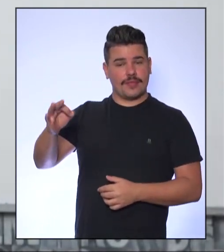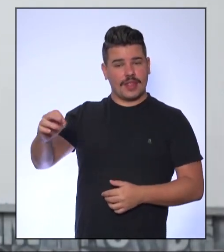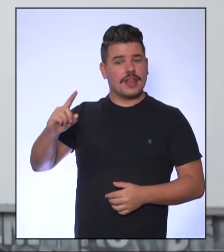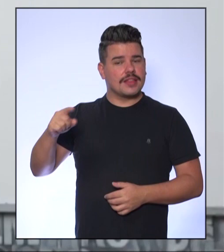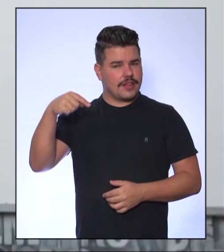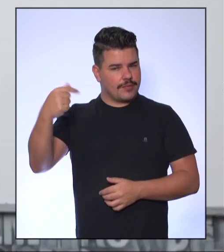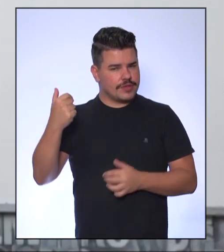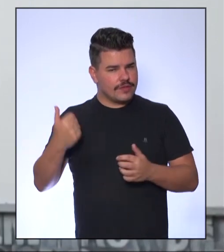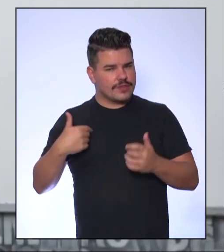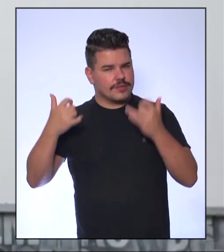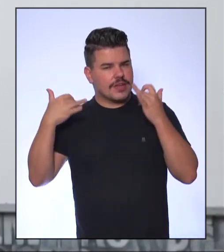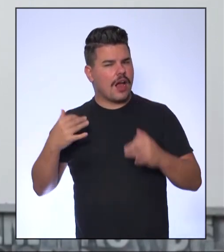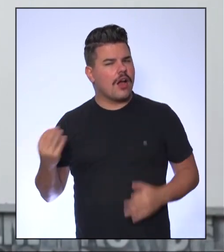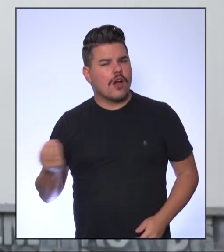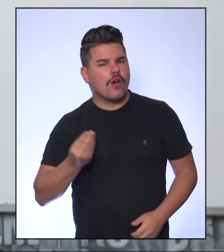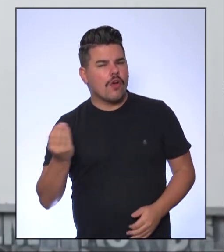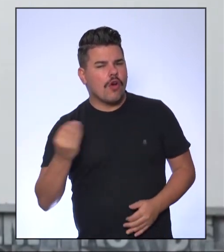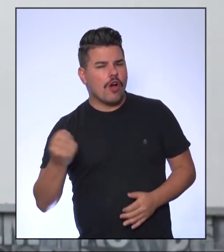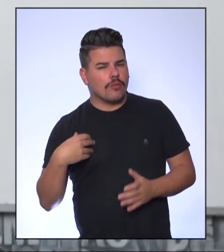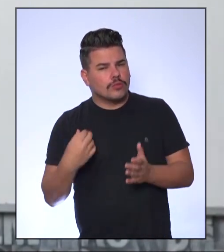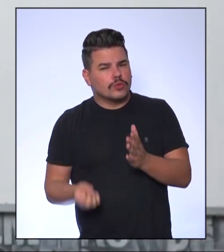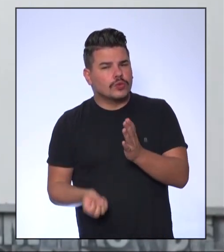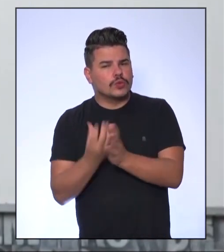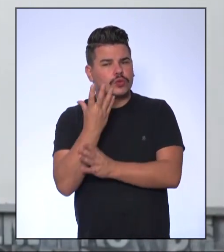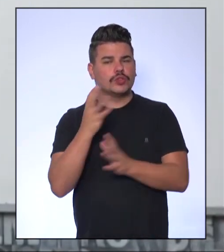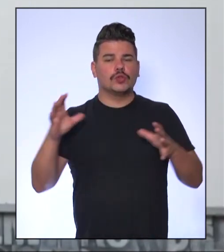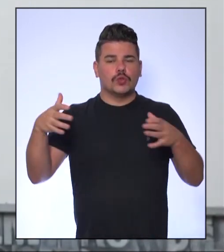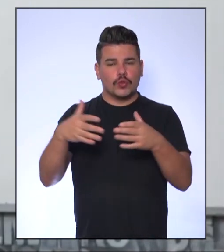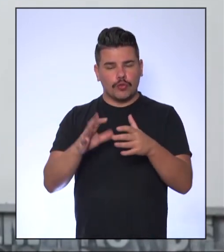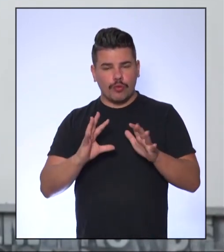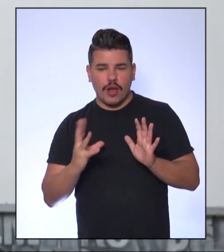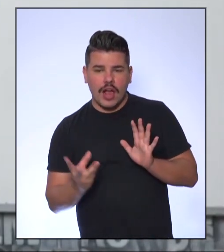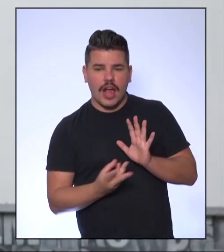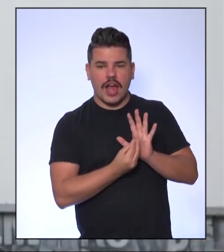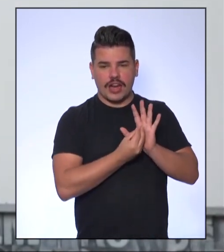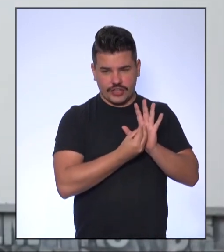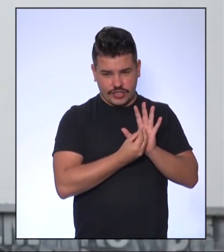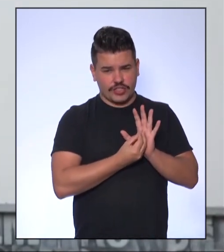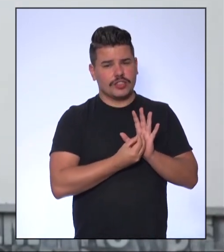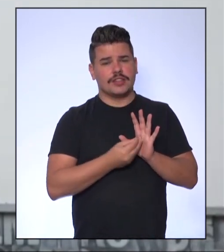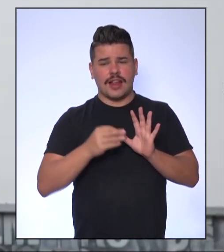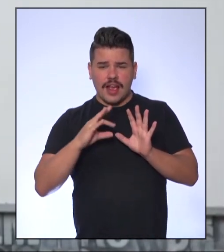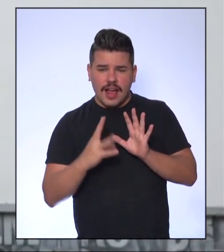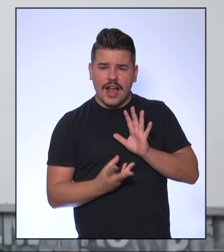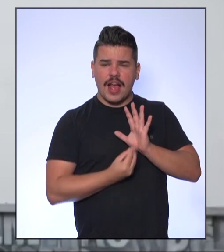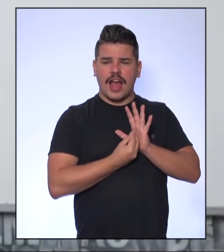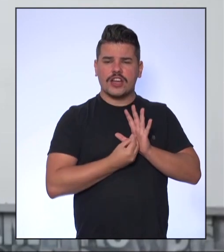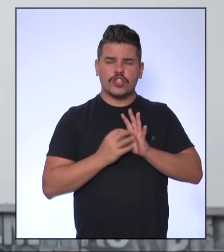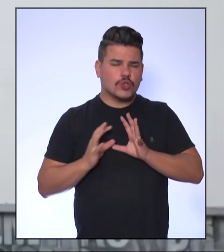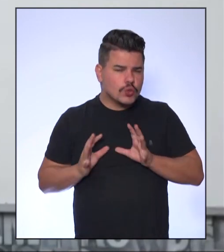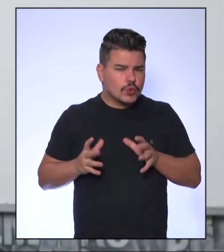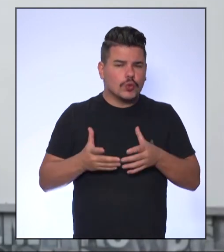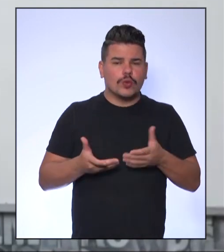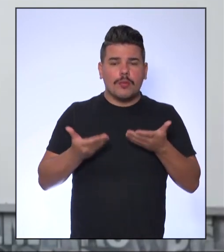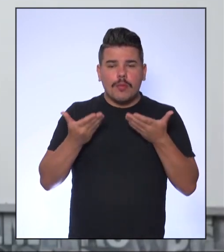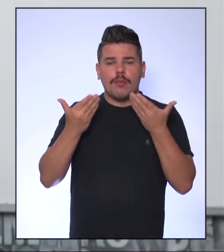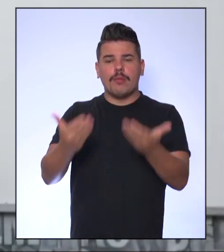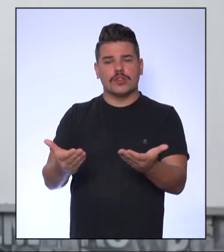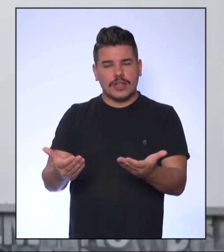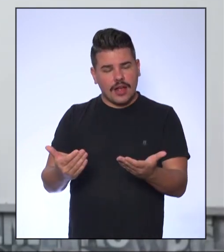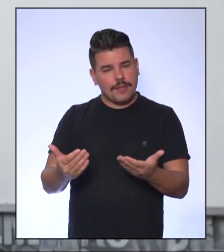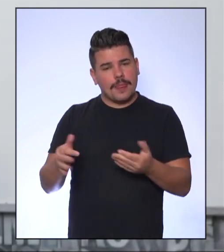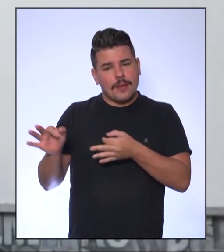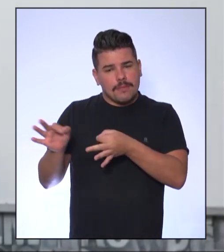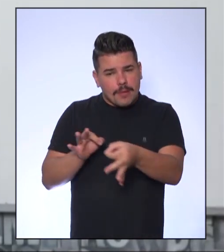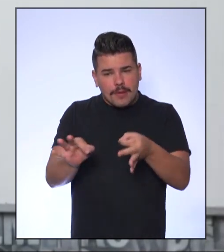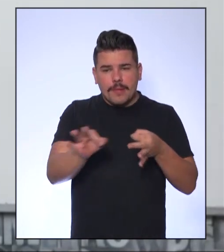pouco como que nasce o contexto de obra de arte neste momento. A obra de arte era para representação, então eu pagava